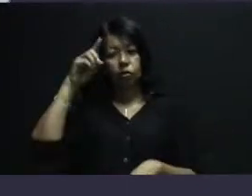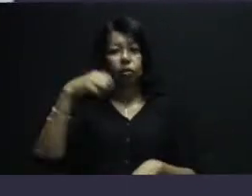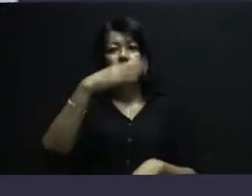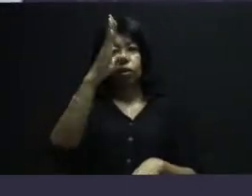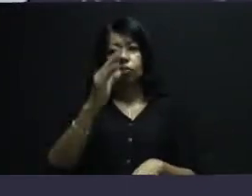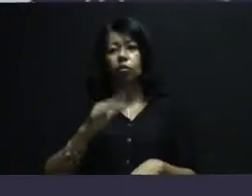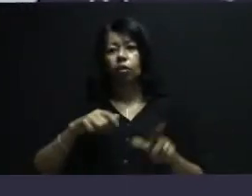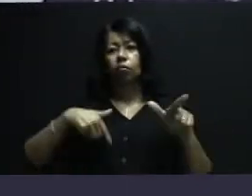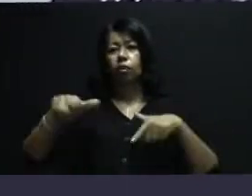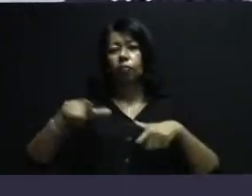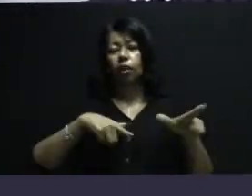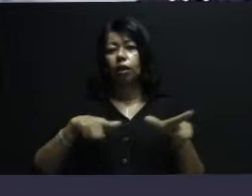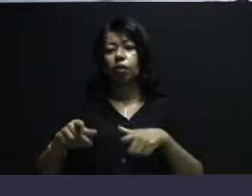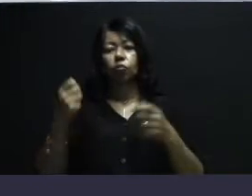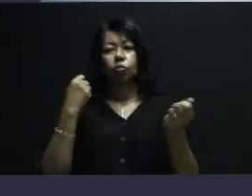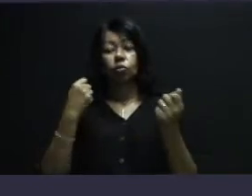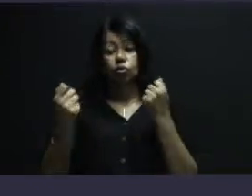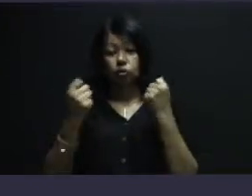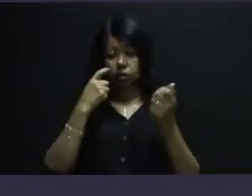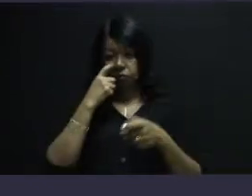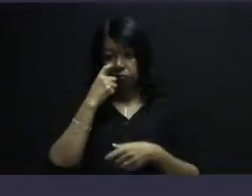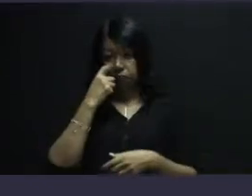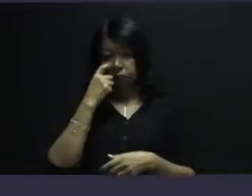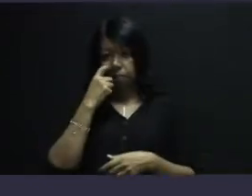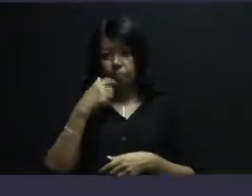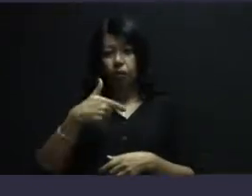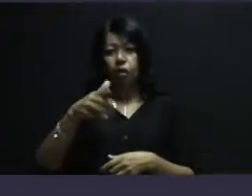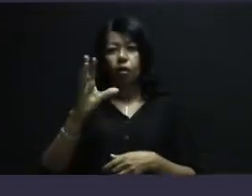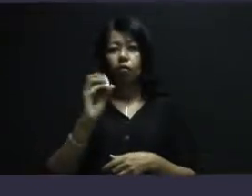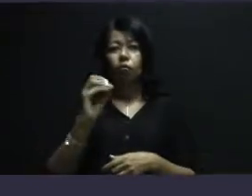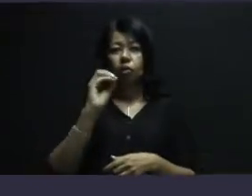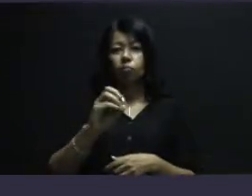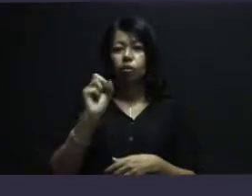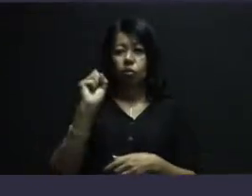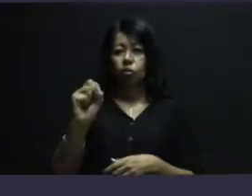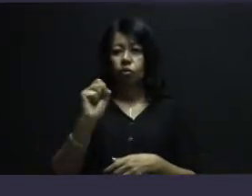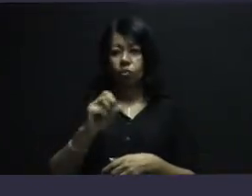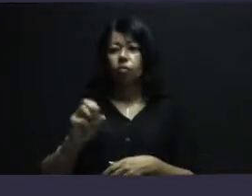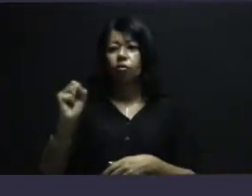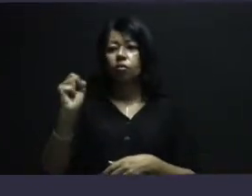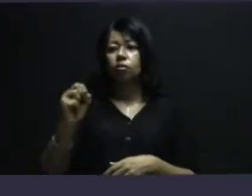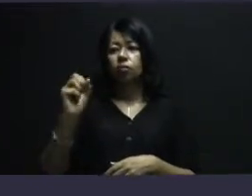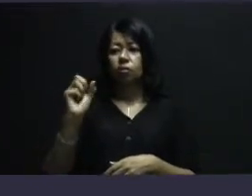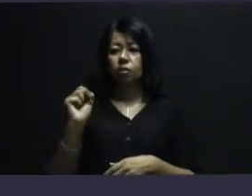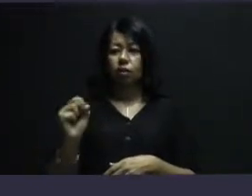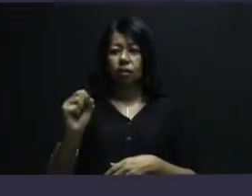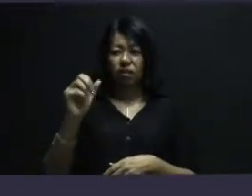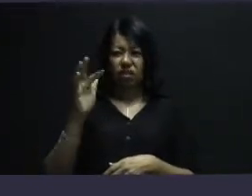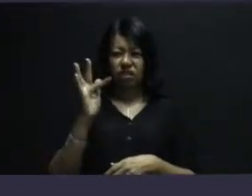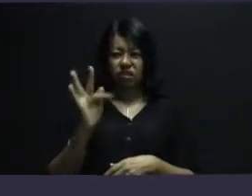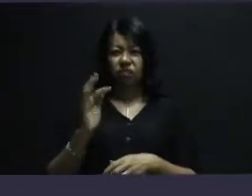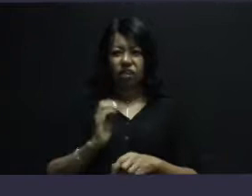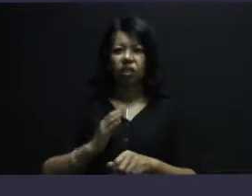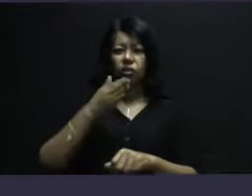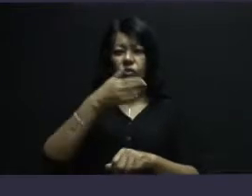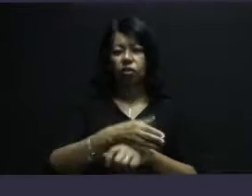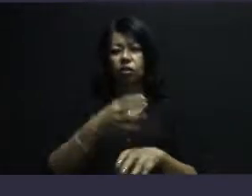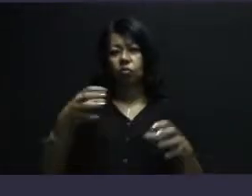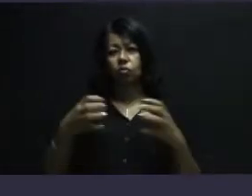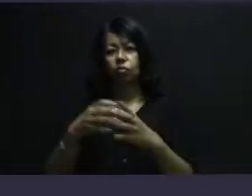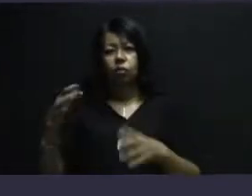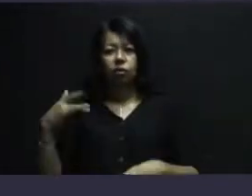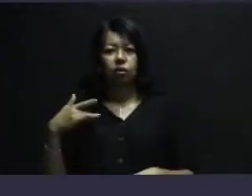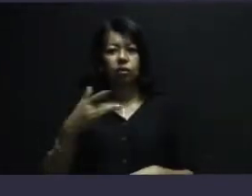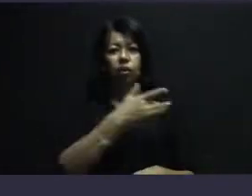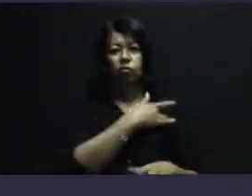do Profissional de Educação Física. 2008, NASF. Inclusão do profissional de educação física nas equipes de saúde